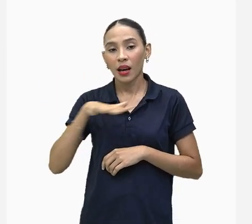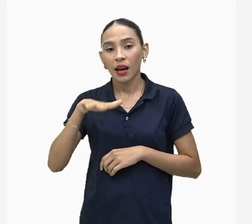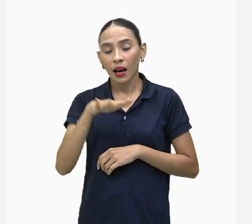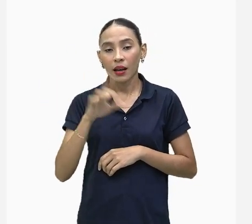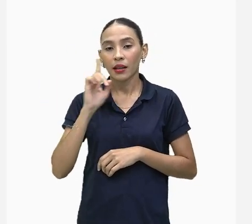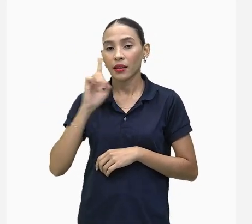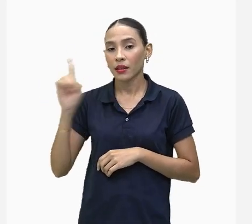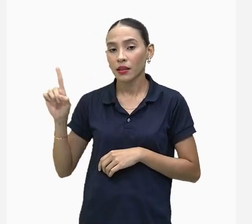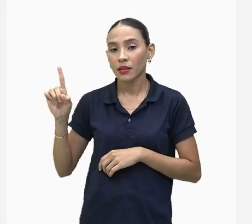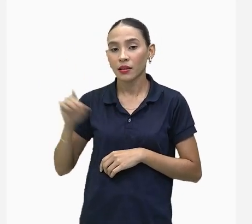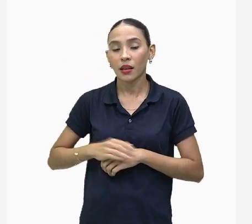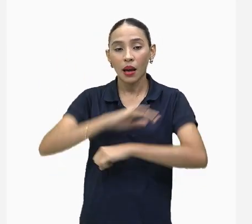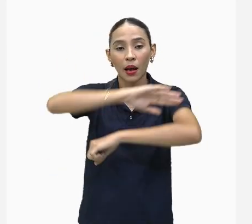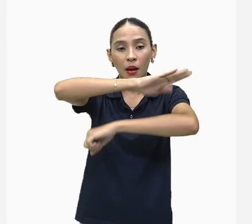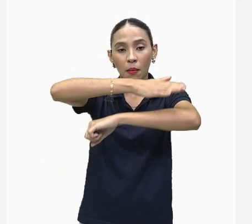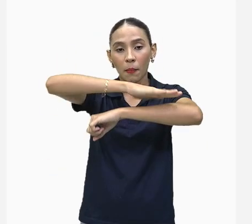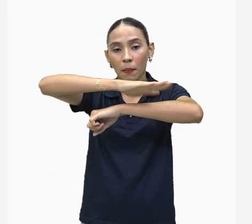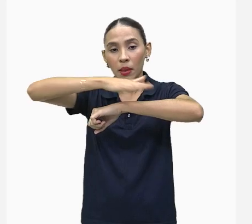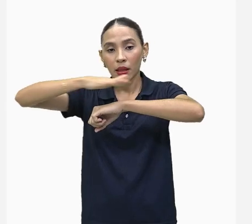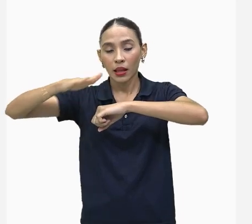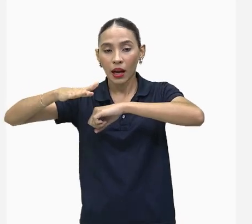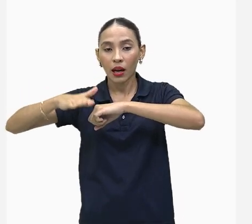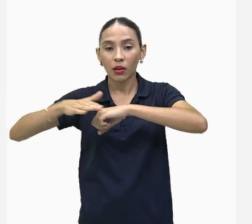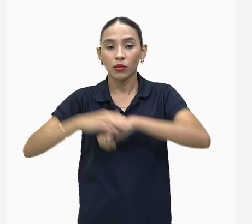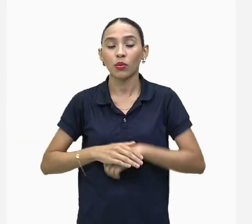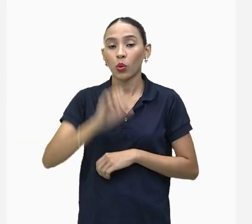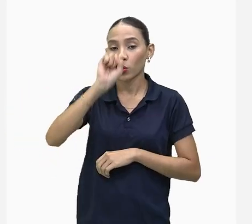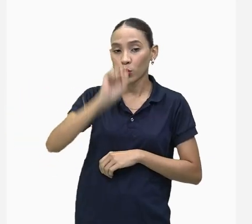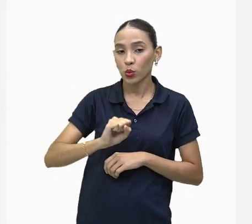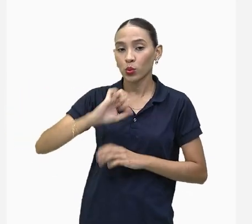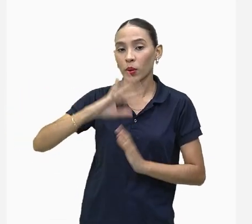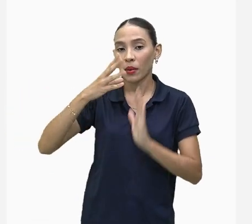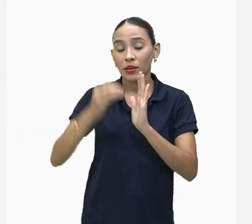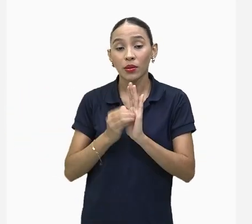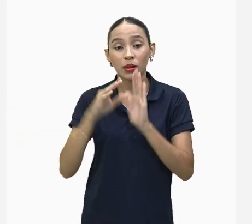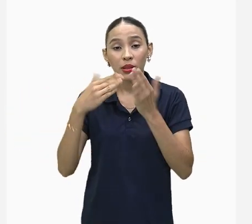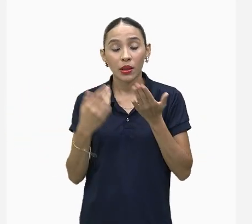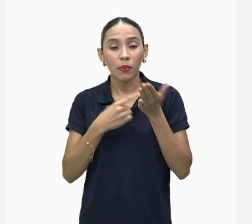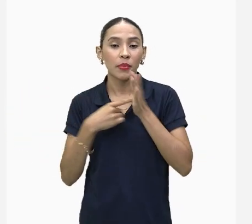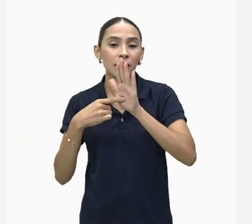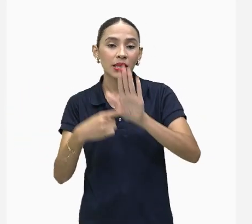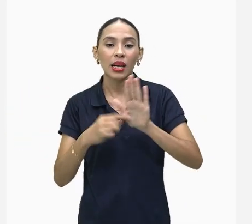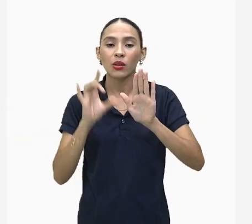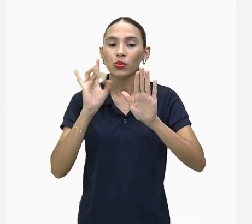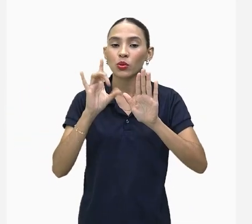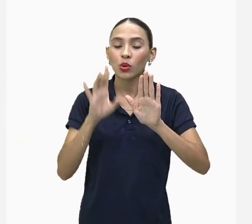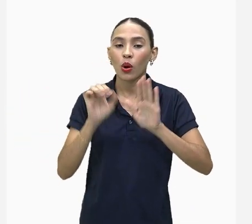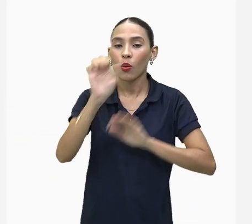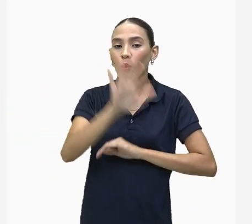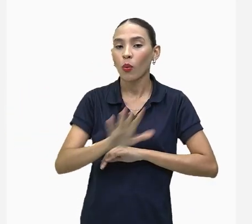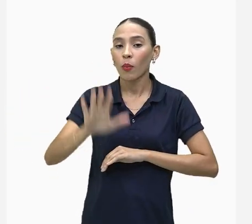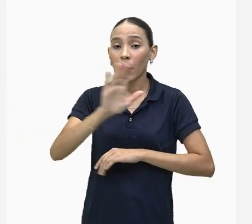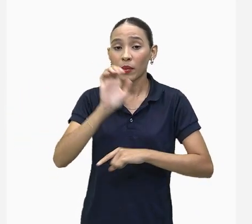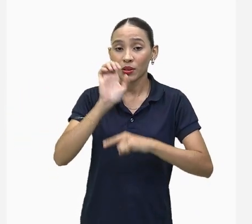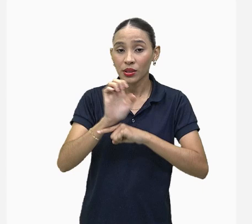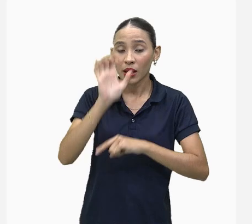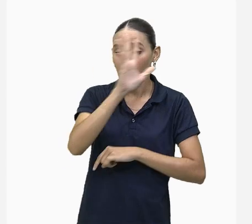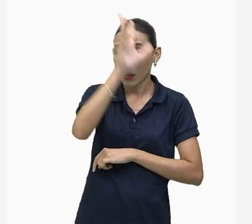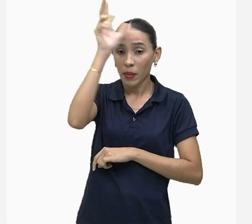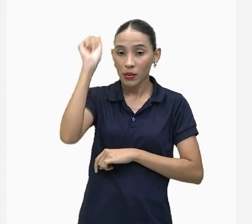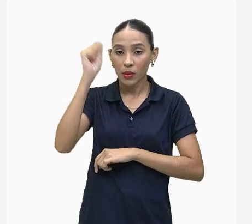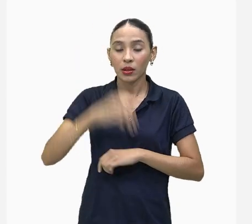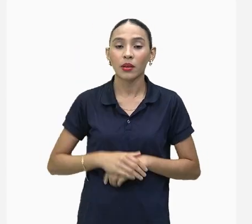abrangência dos planaltos residuais sul-amazônicos. Como nós estamos mostrando apenas o mapa do estado do